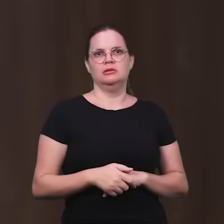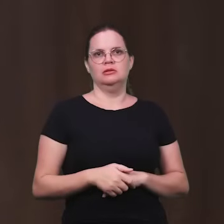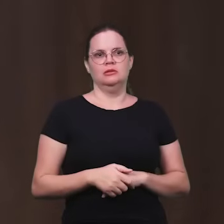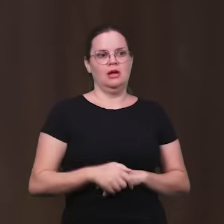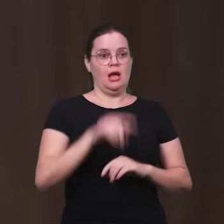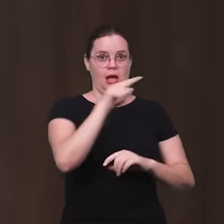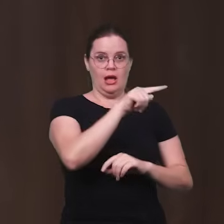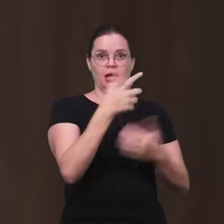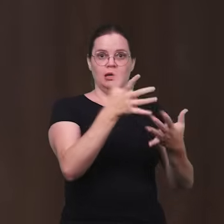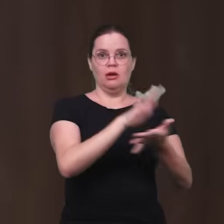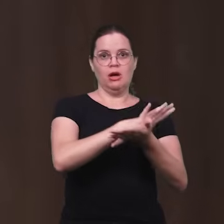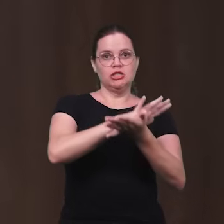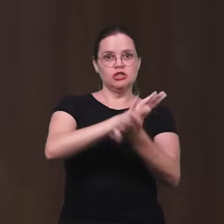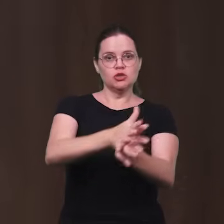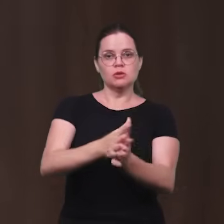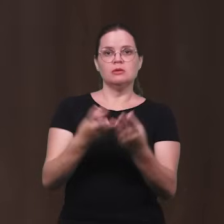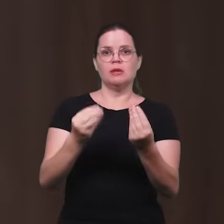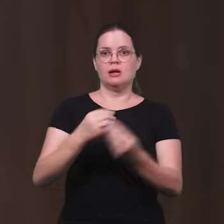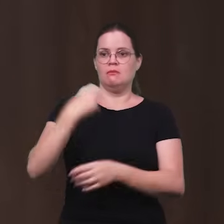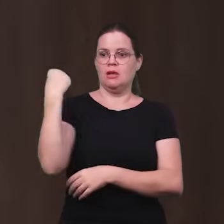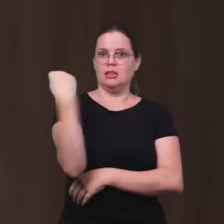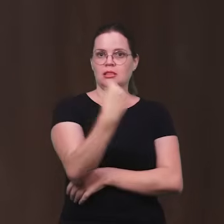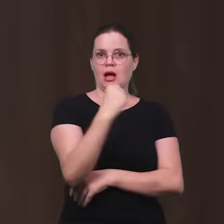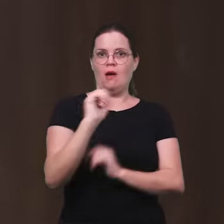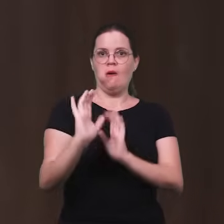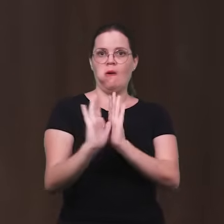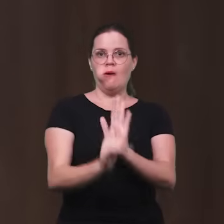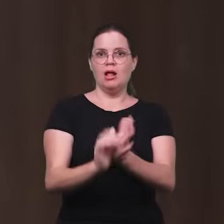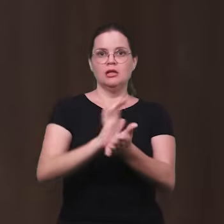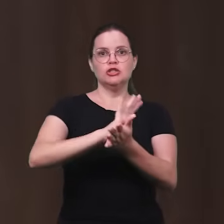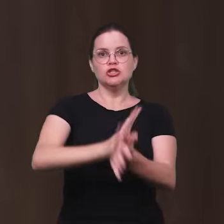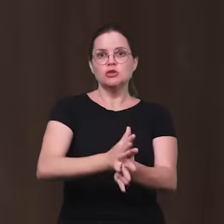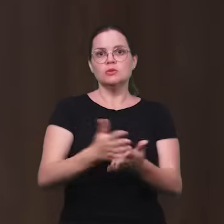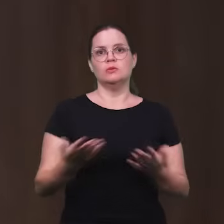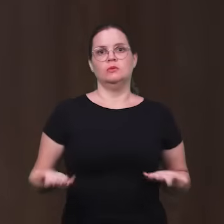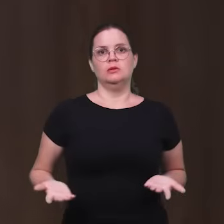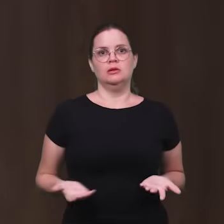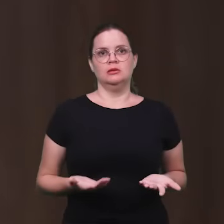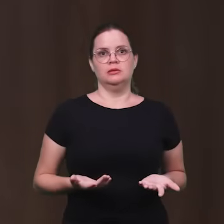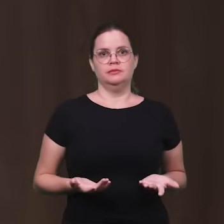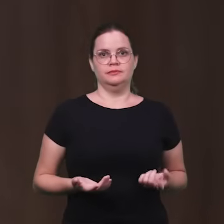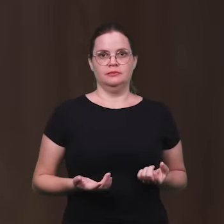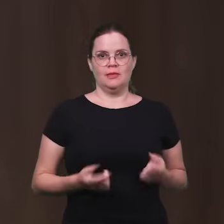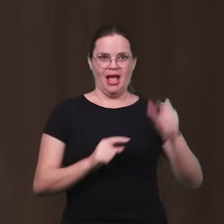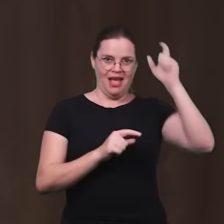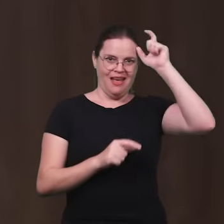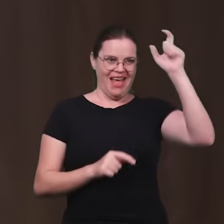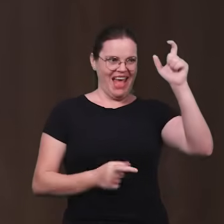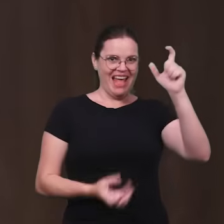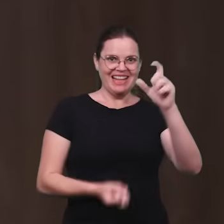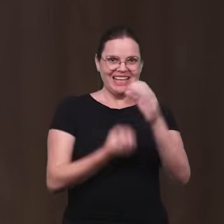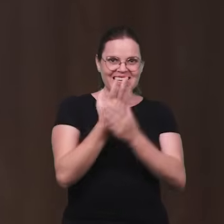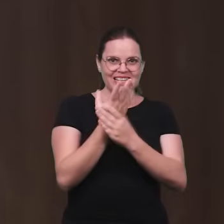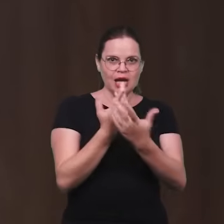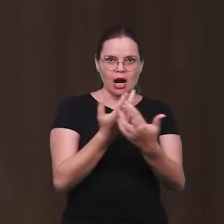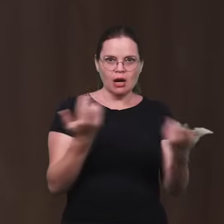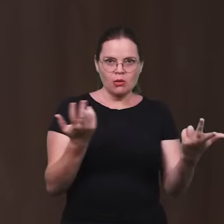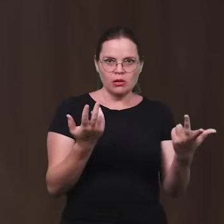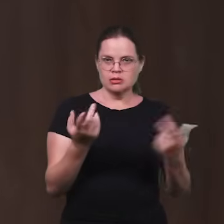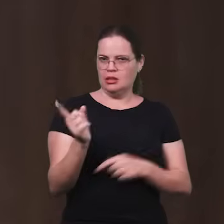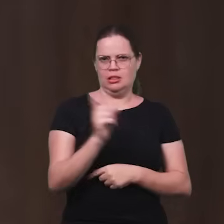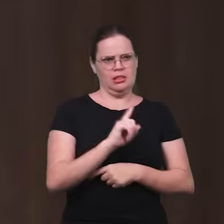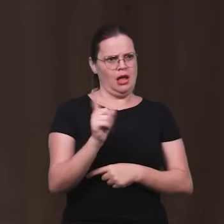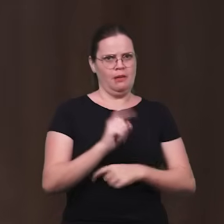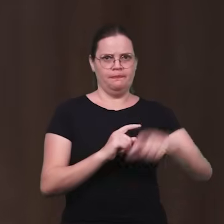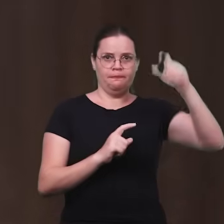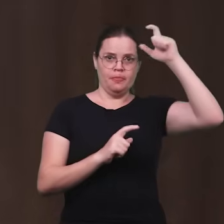matar, roubar e Exatamente. destruir, ou seja, ele não constrói nada, ele não gera nada. A obra dele é